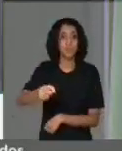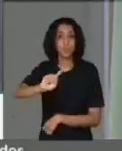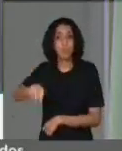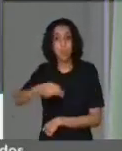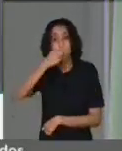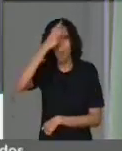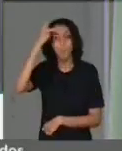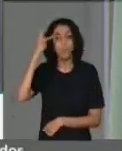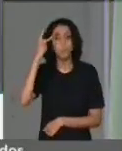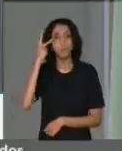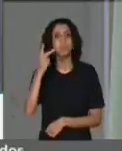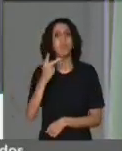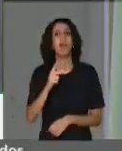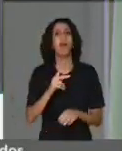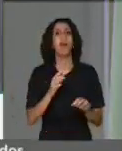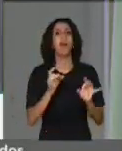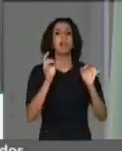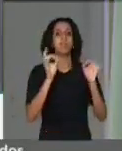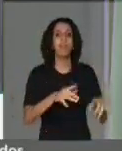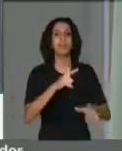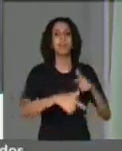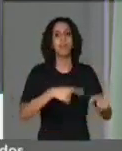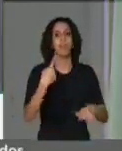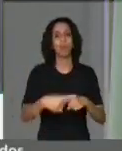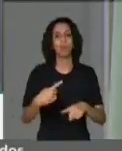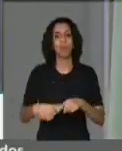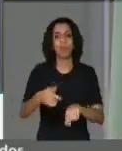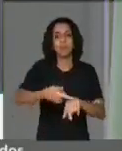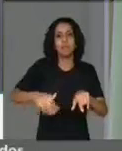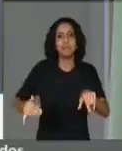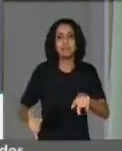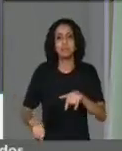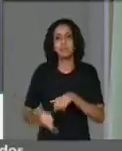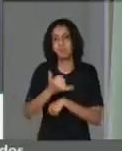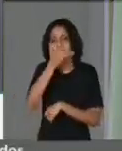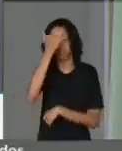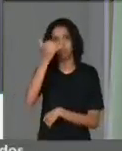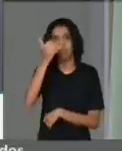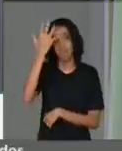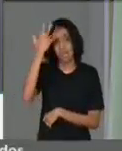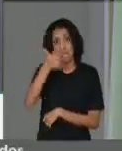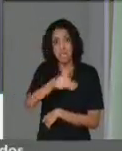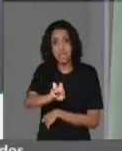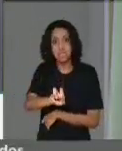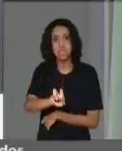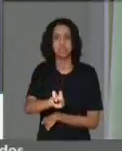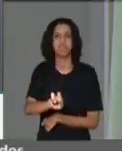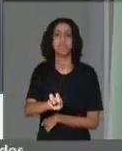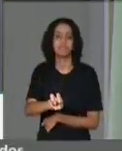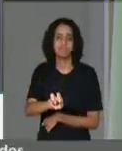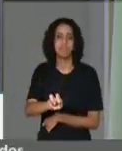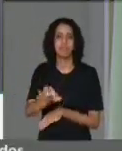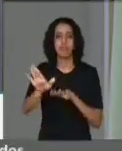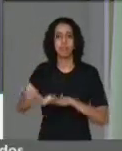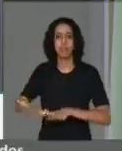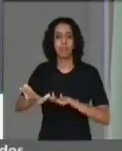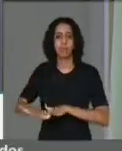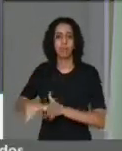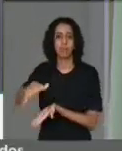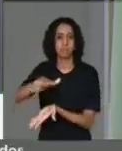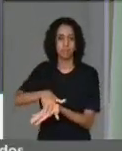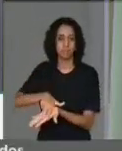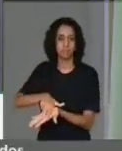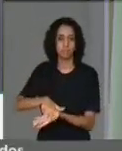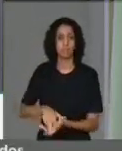de 2017, com mais de 15 dias de afastamento. Esses acidentes, esses